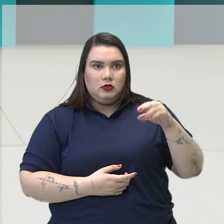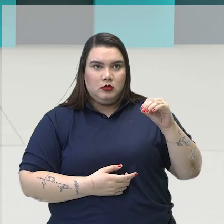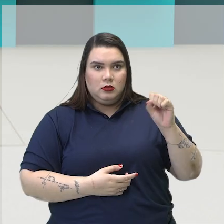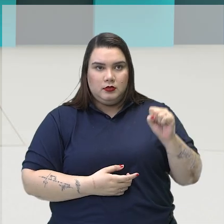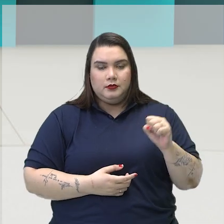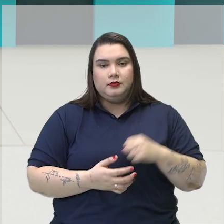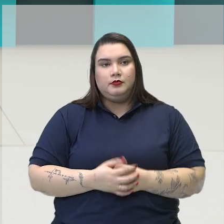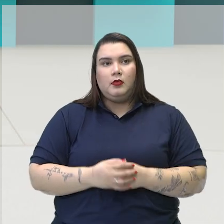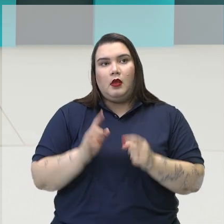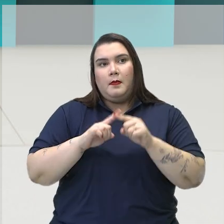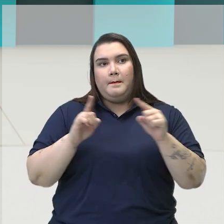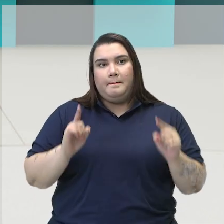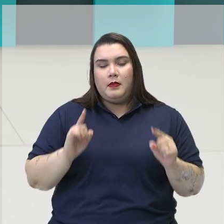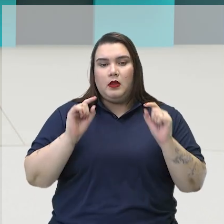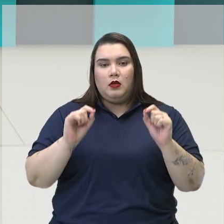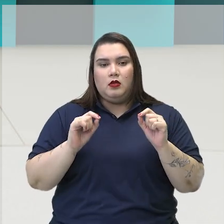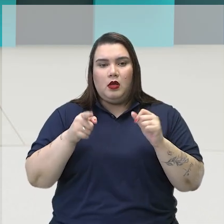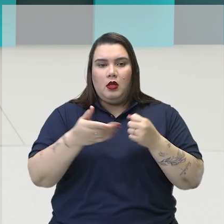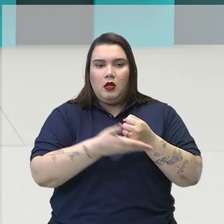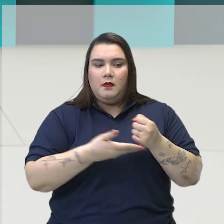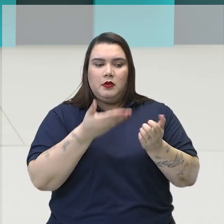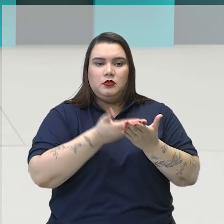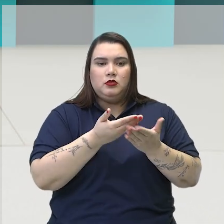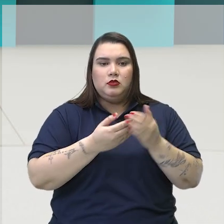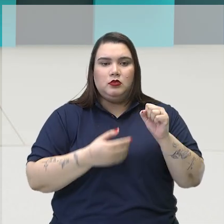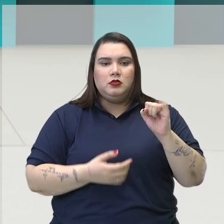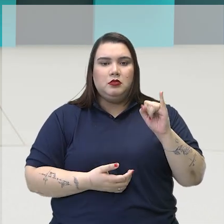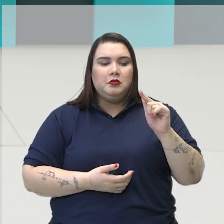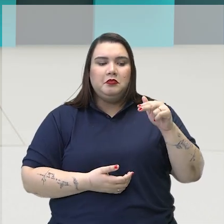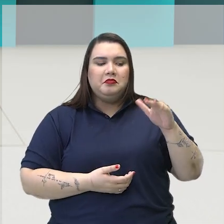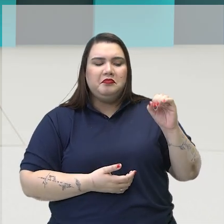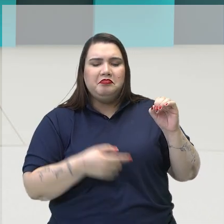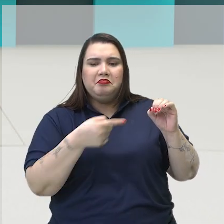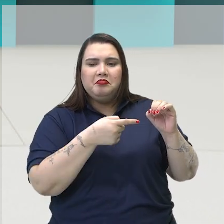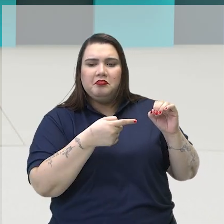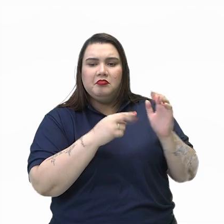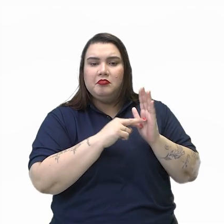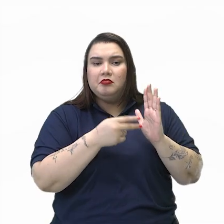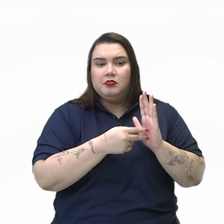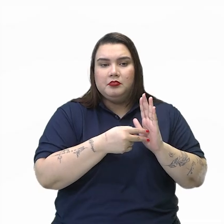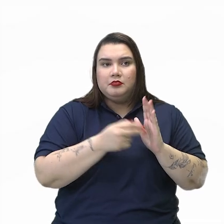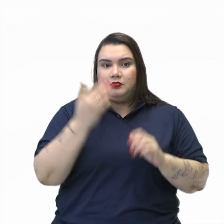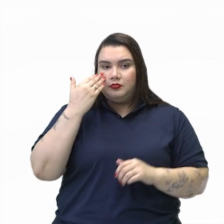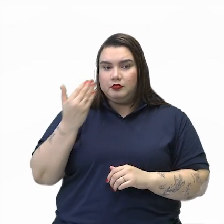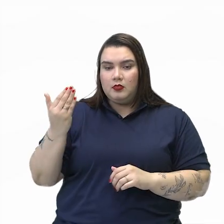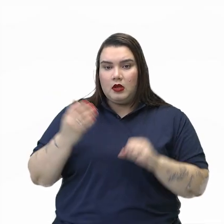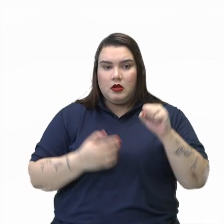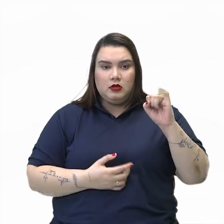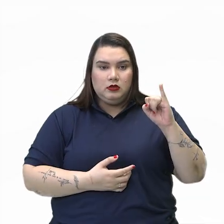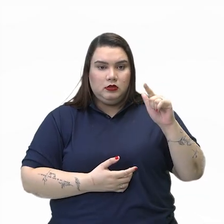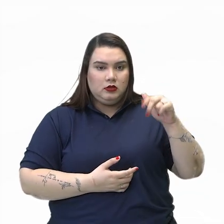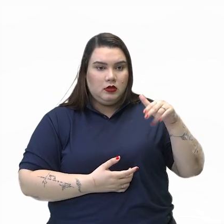Mas, afinal, se é a base do estudo dos signos, o que seria esse signo, professora? Veja só. Um